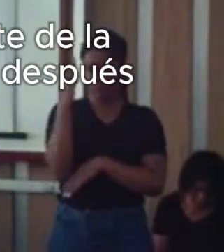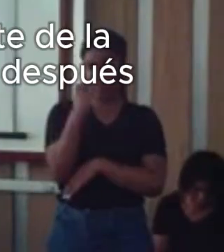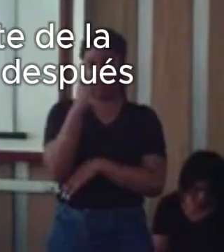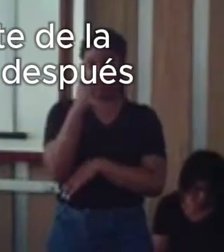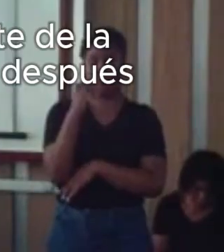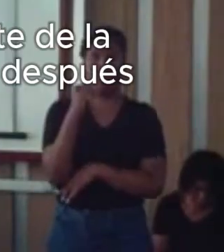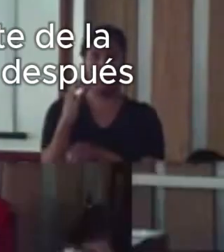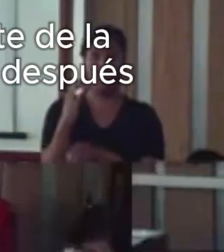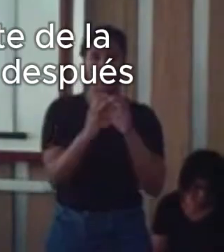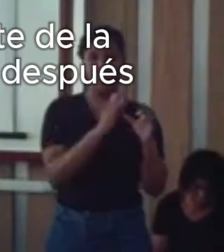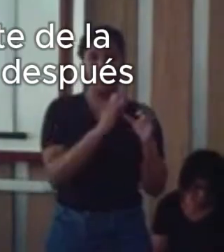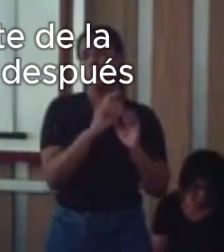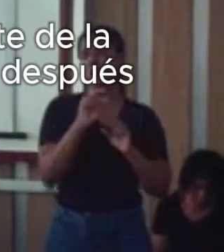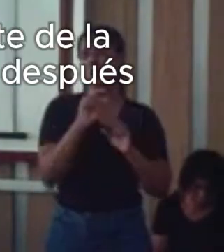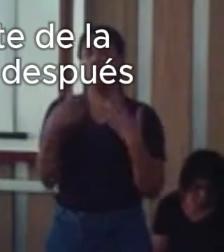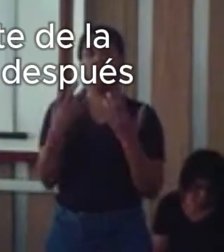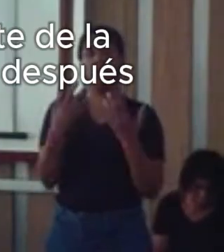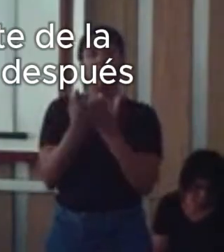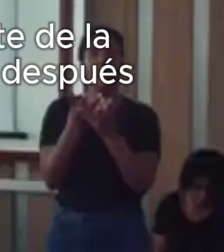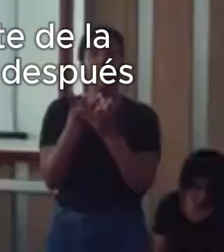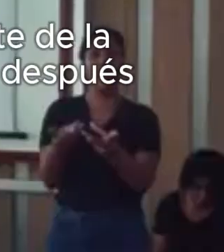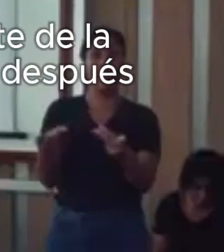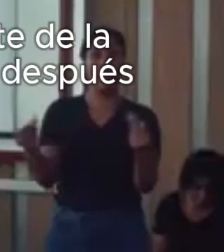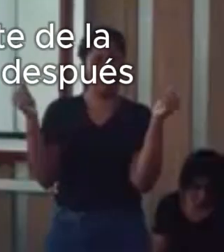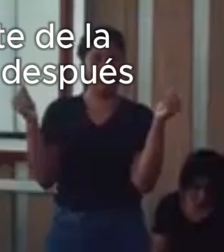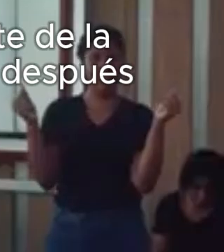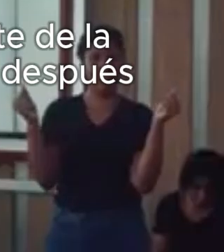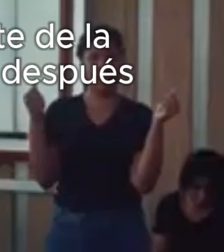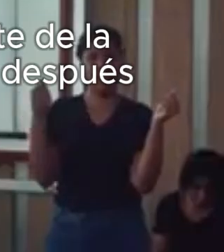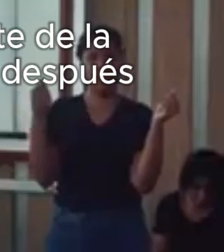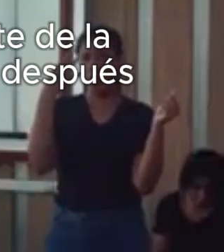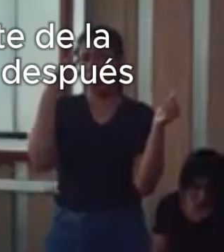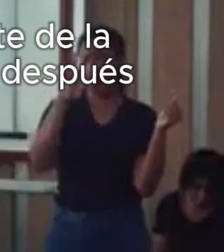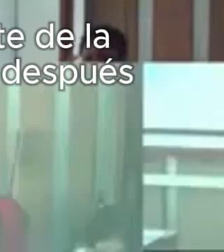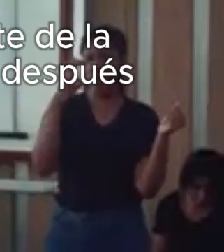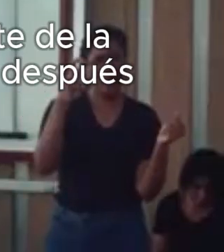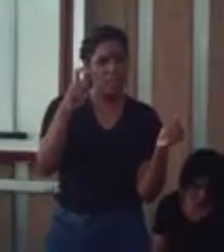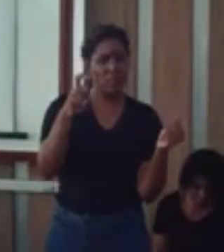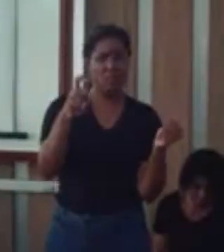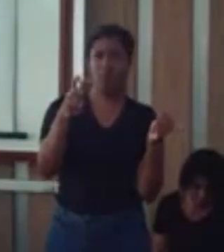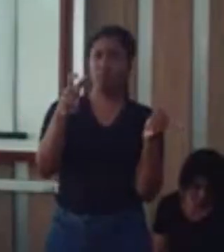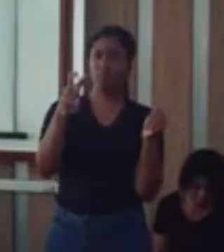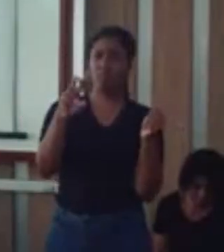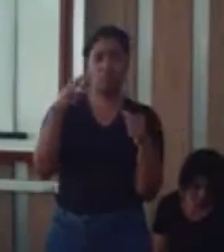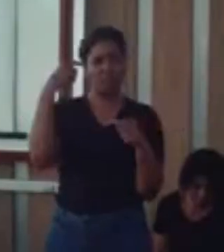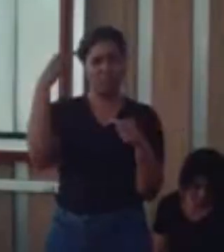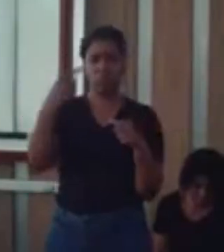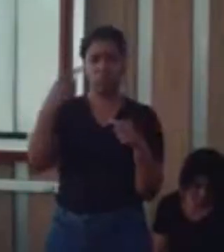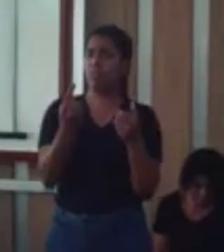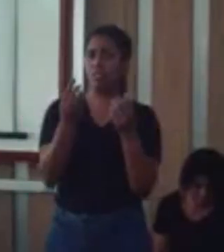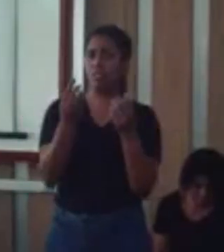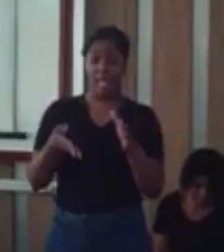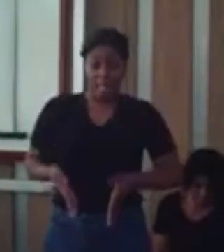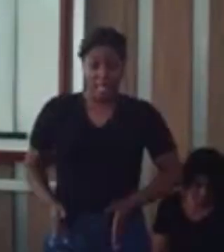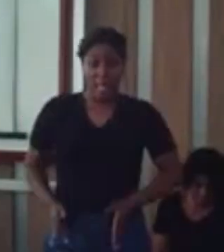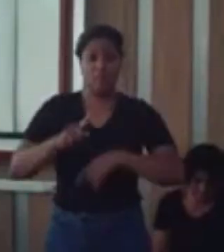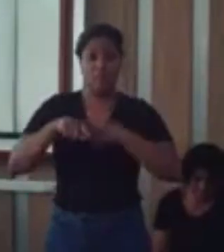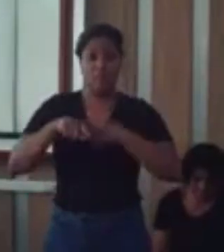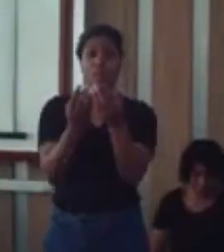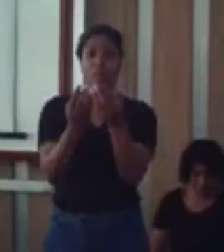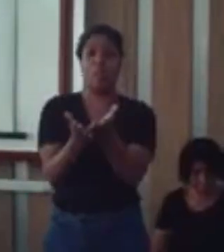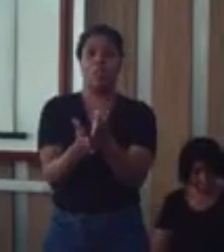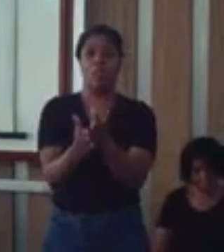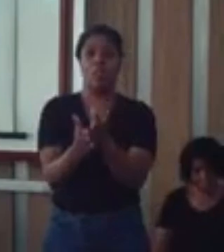desaparece depois de 4 ou 5 dias de nascido. P aqui são dias depois do nascimento. Então, aqui é o dia que o animal